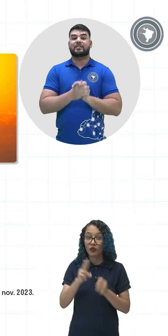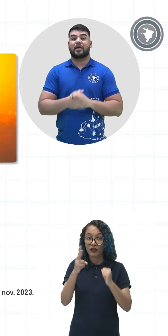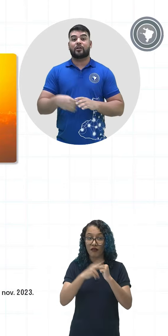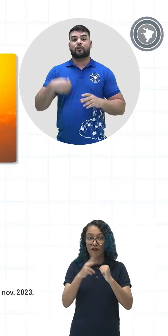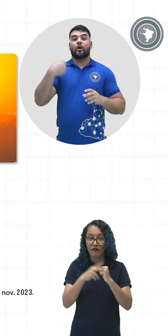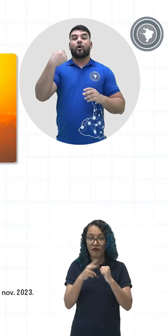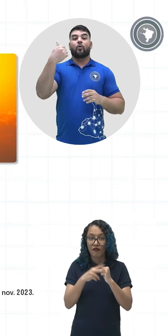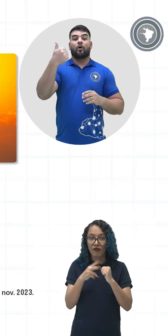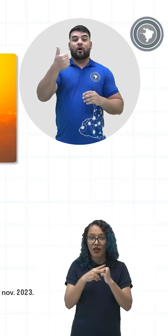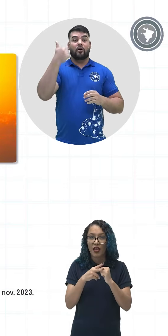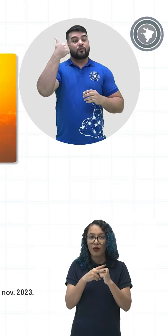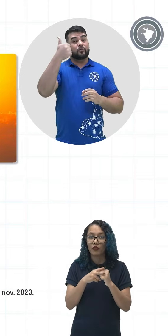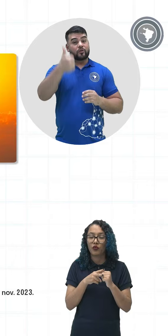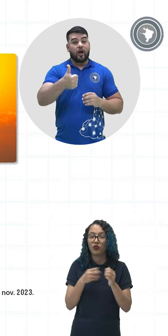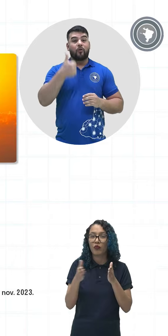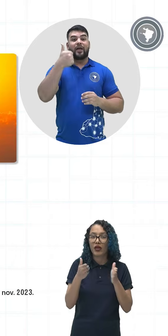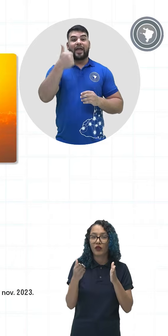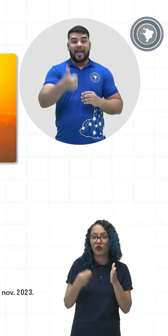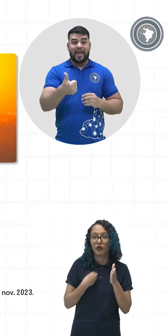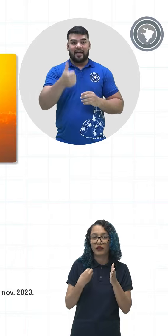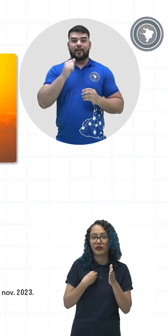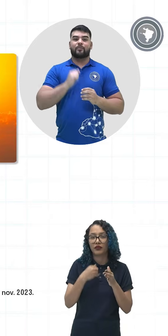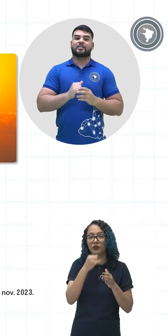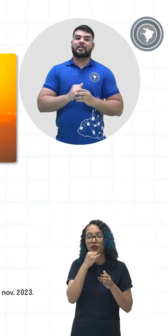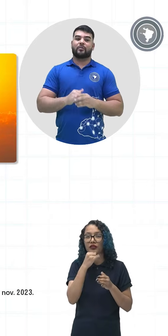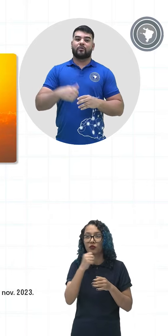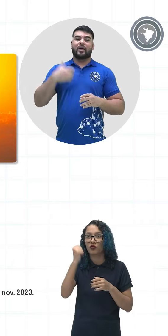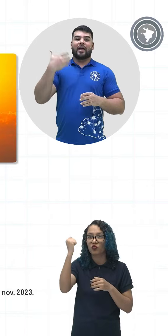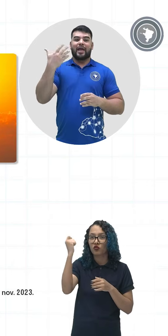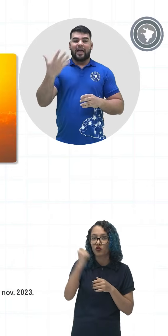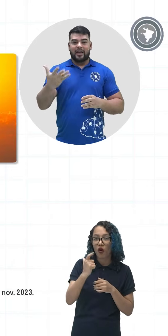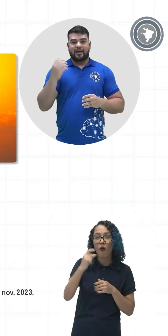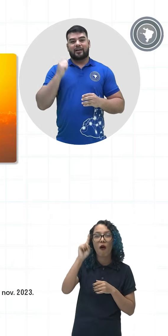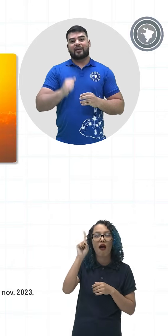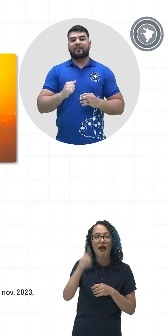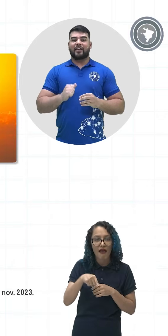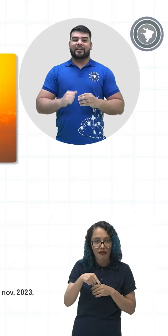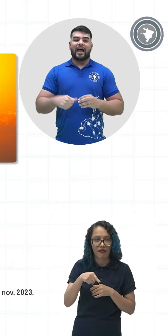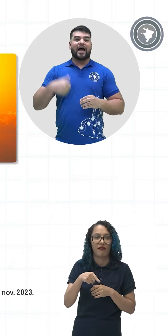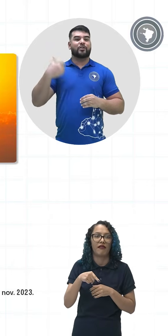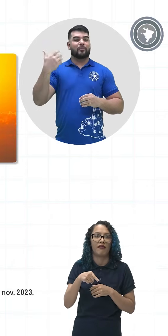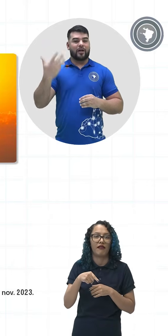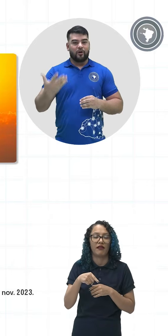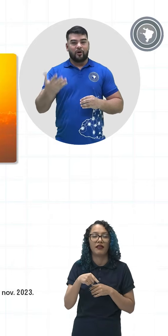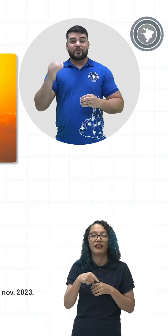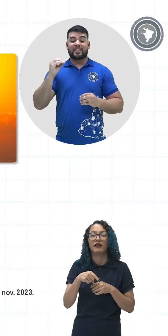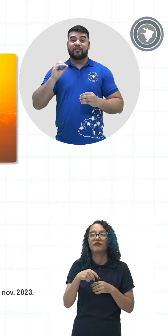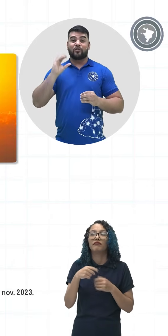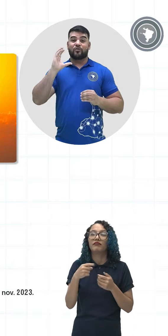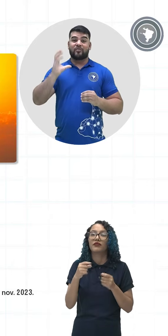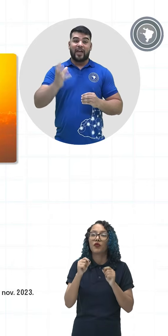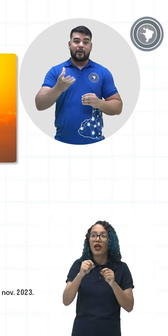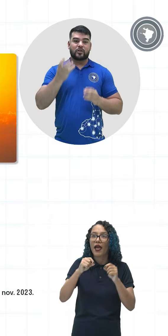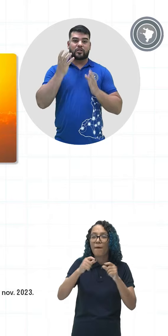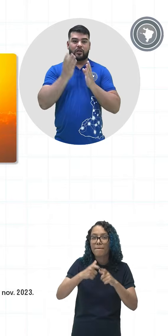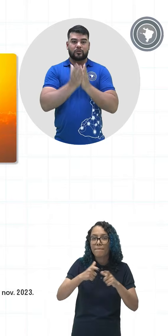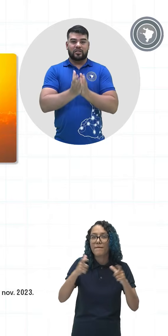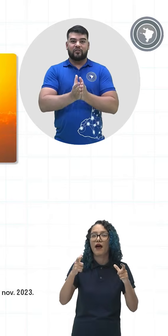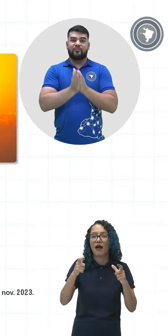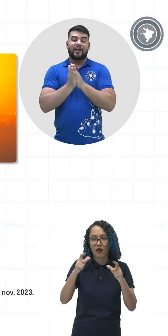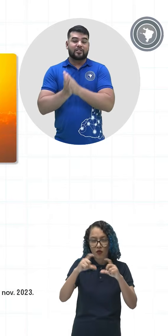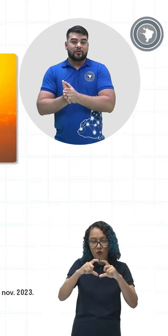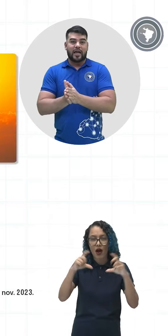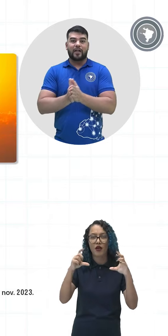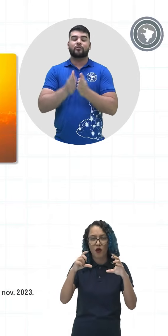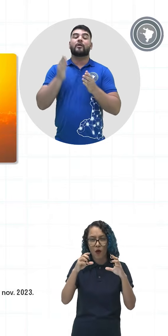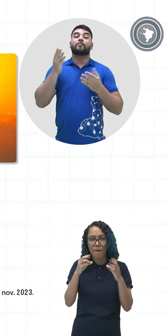no presente. O Sol é, percebam, é, na verdade, maior. Observe que os verbos estão